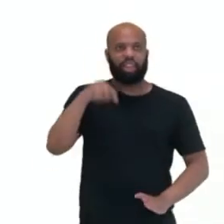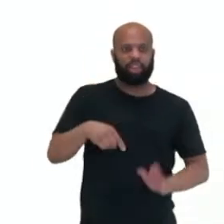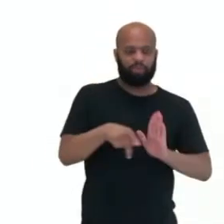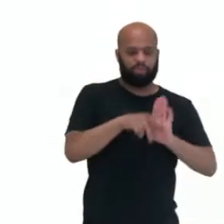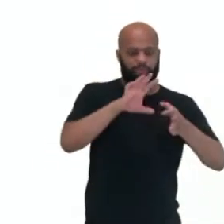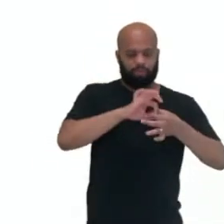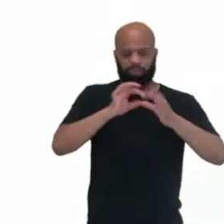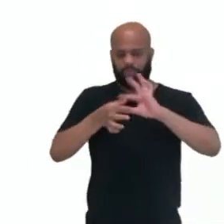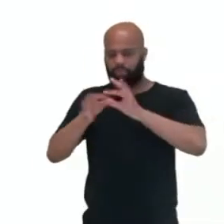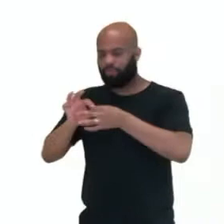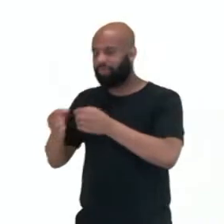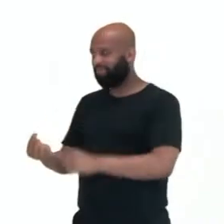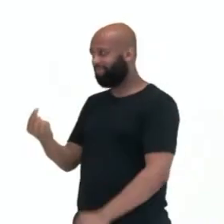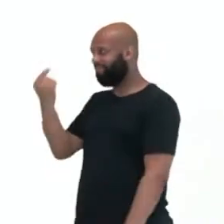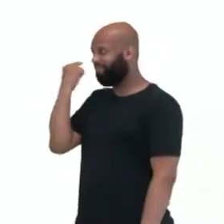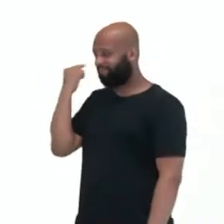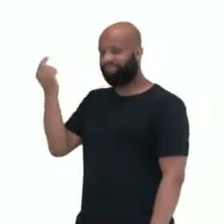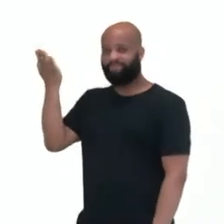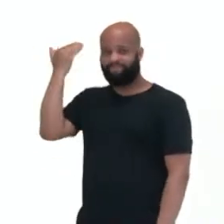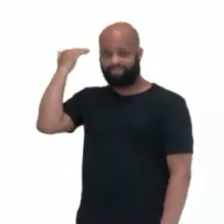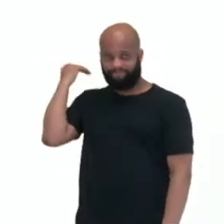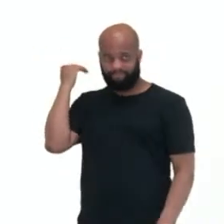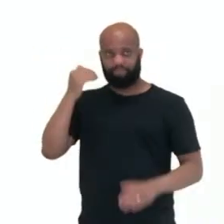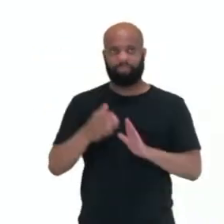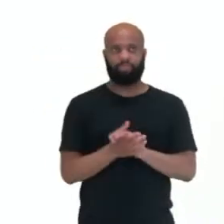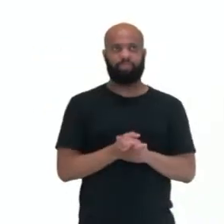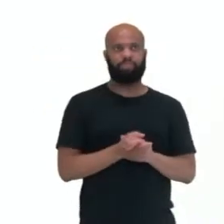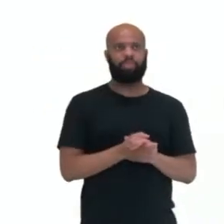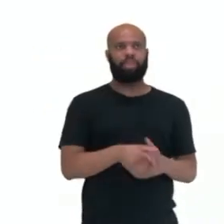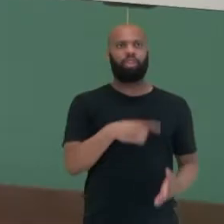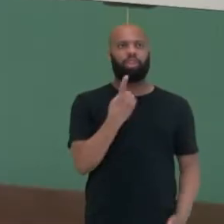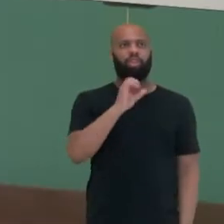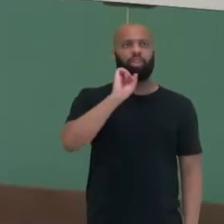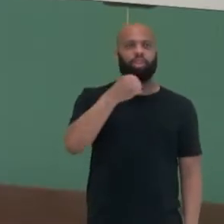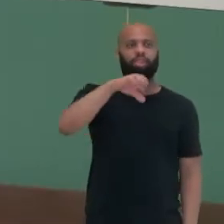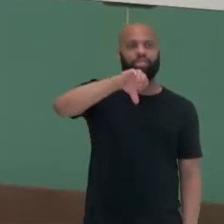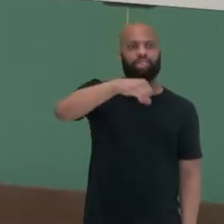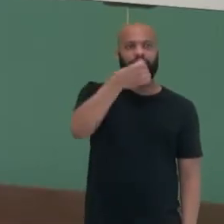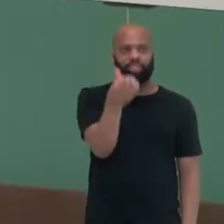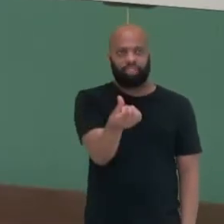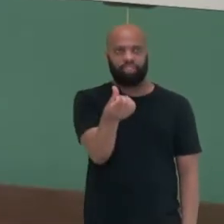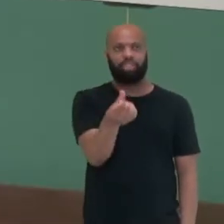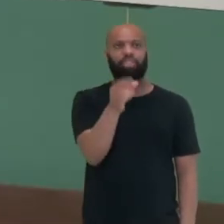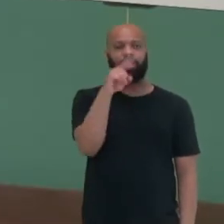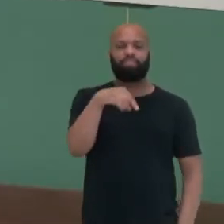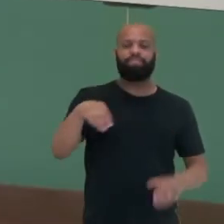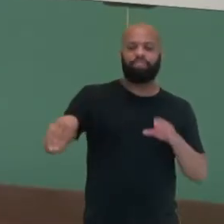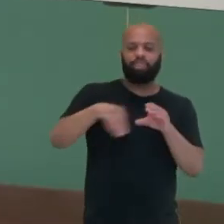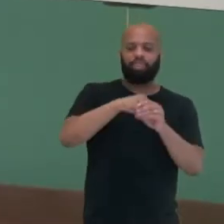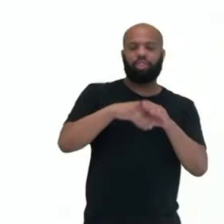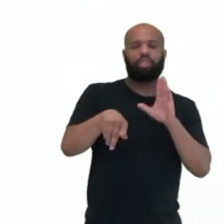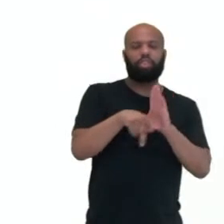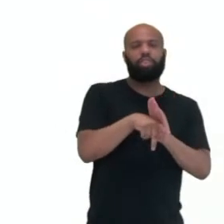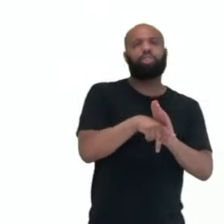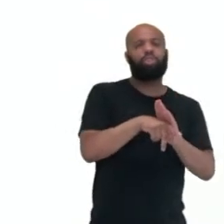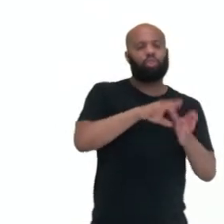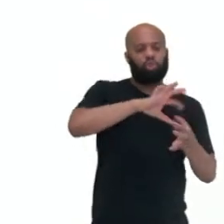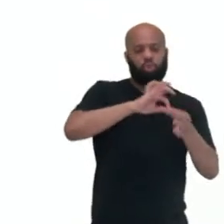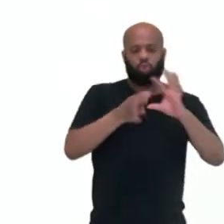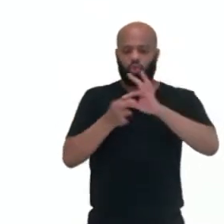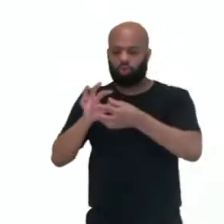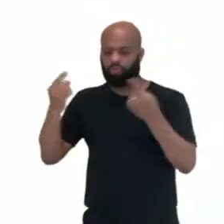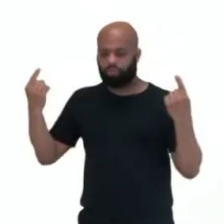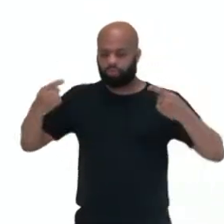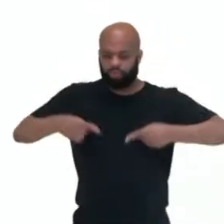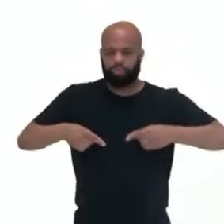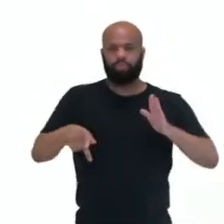olímpico, lá atrás, nas Olimpíadas lá atrás. E em 1896, ela foi inserida nos Jogos Olímpicos da